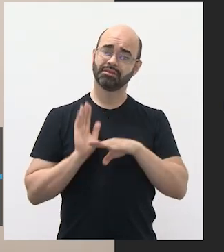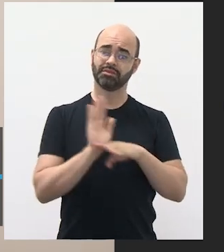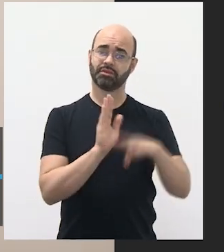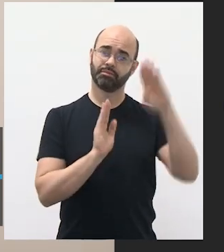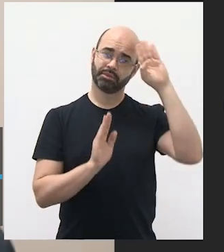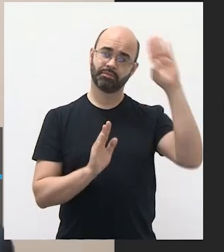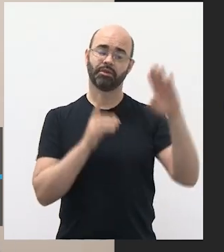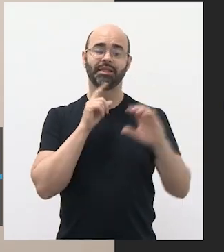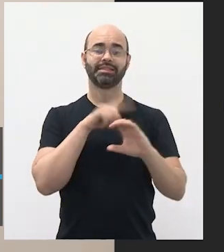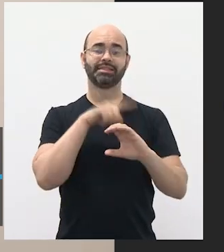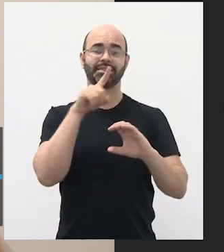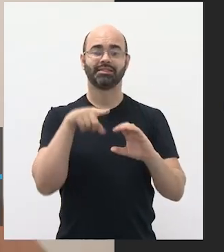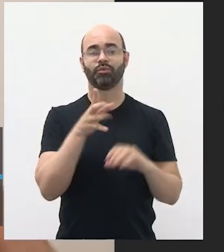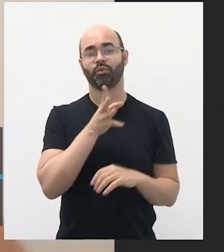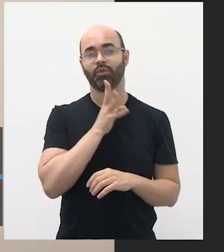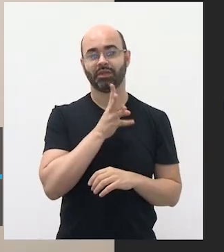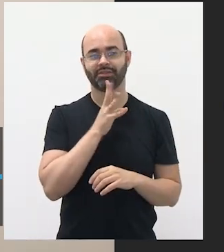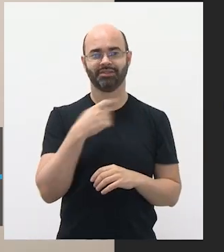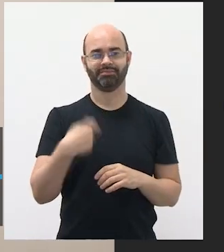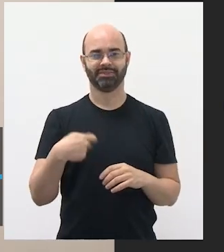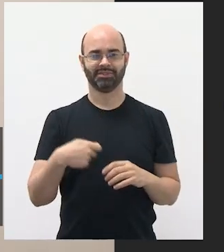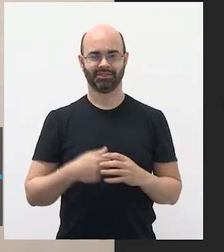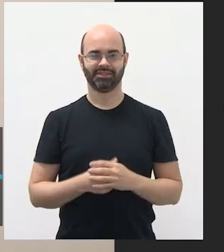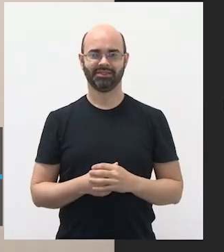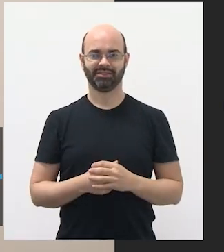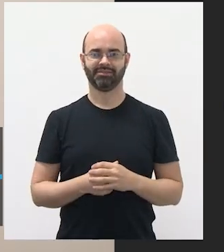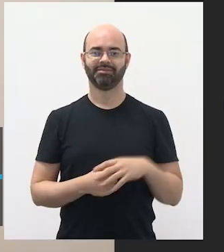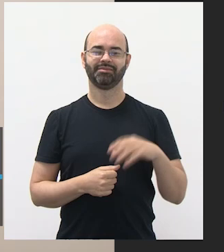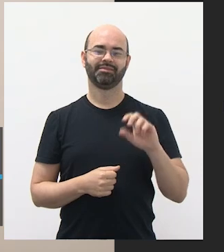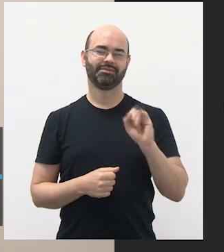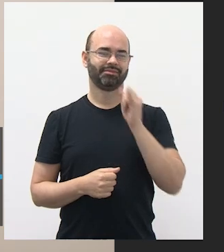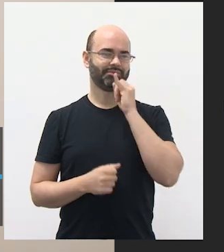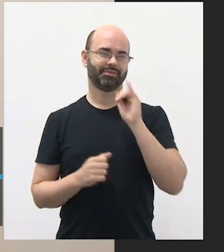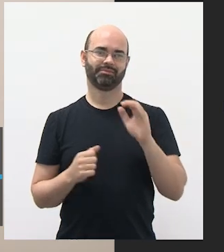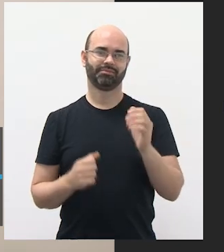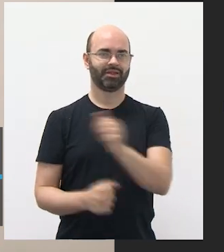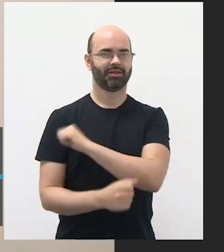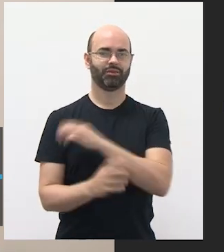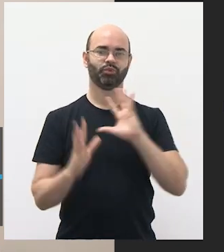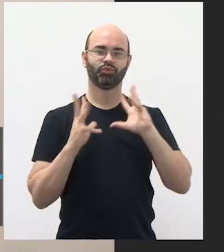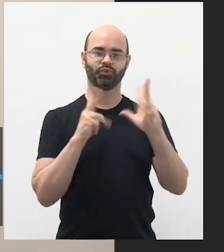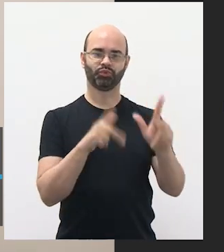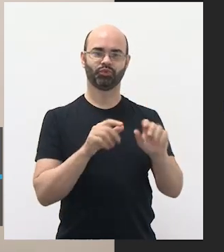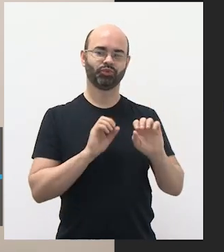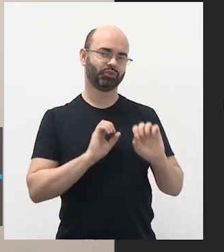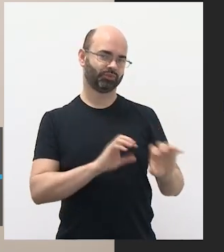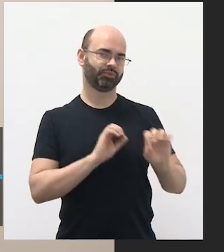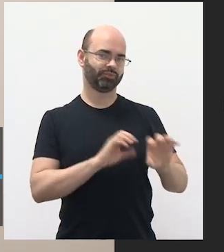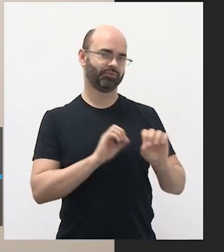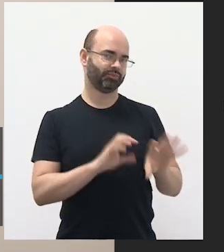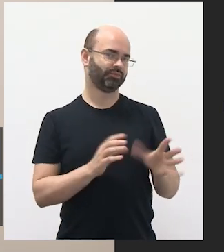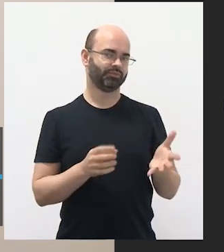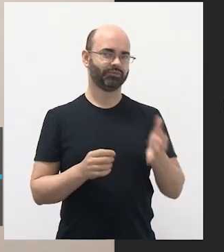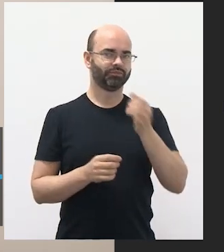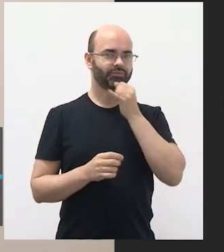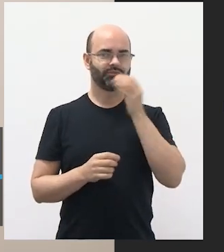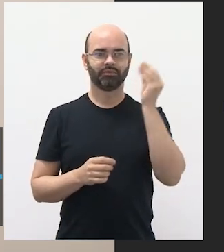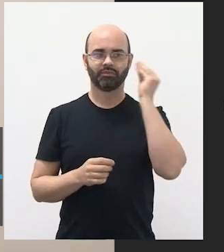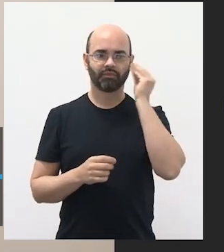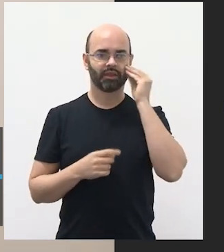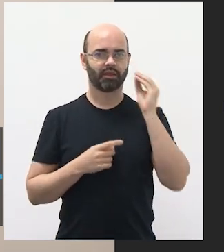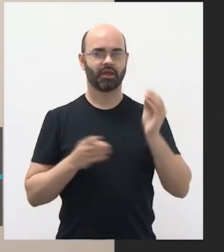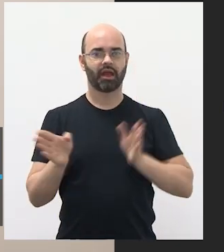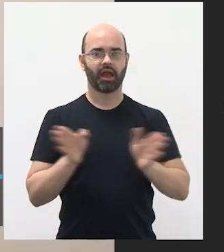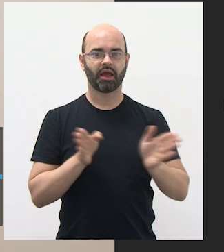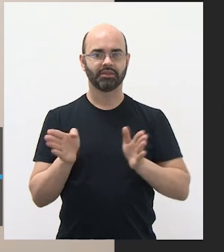conhecimento científico. Então, quando a gente ensina todos os estudantes, né, cria maior possibilidades de acesso, nós também